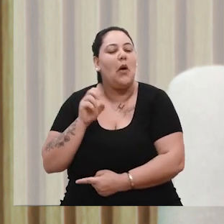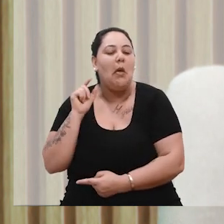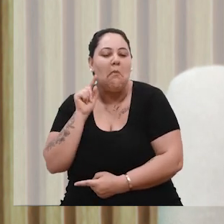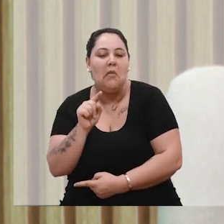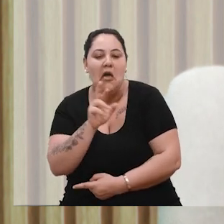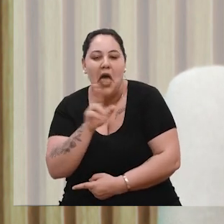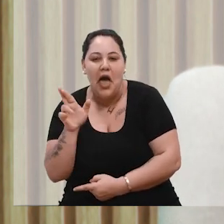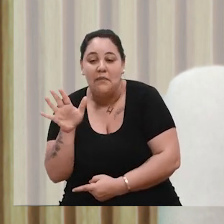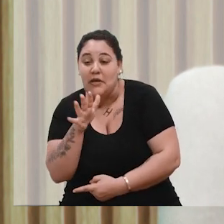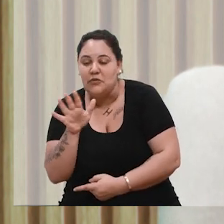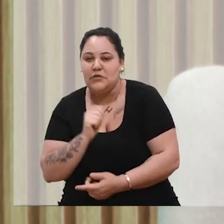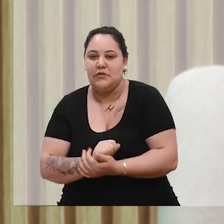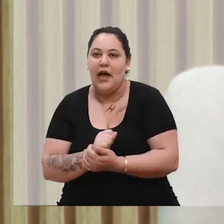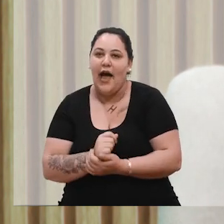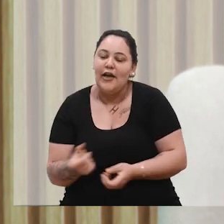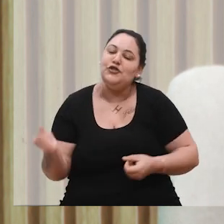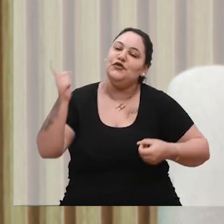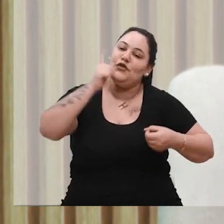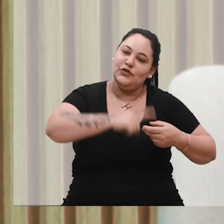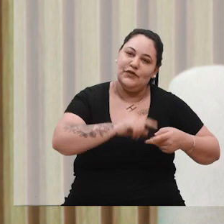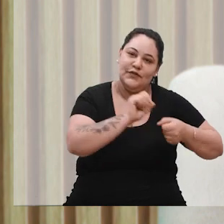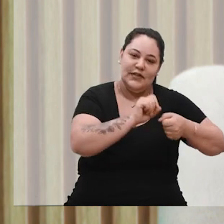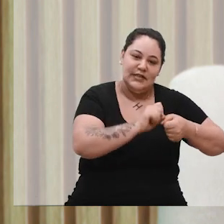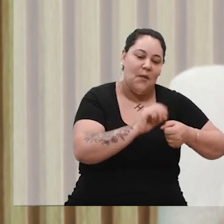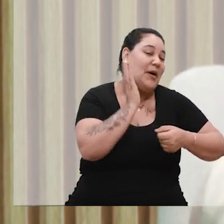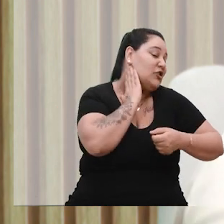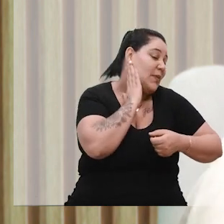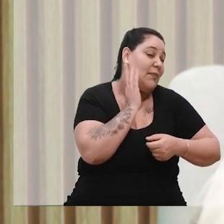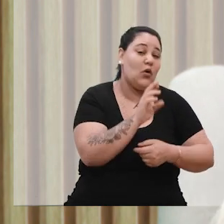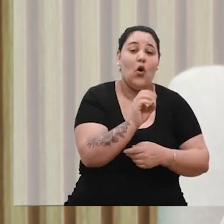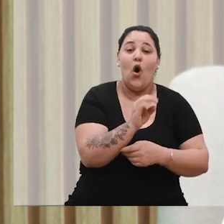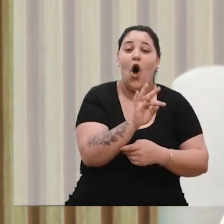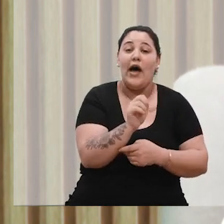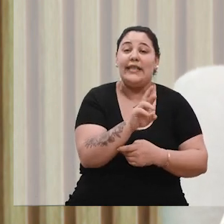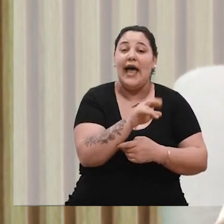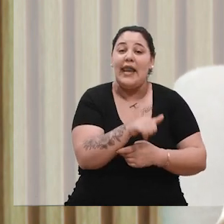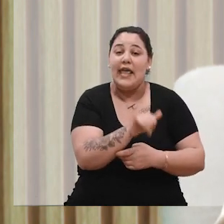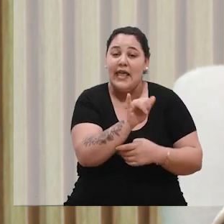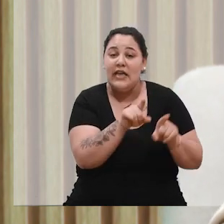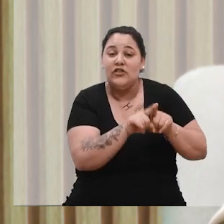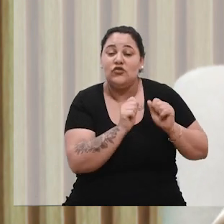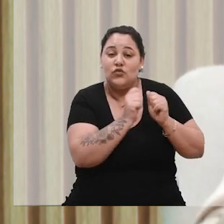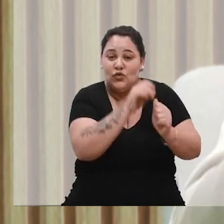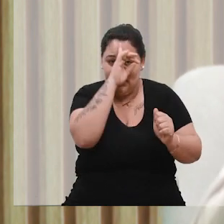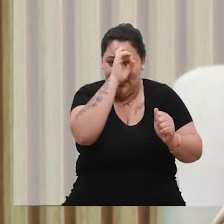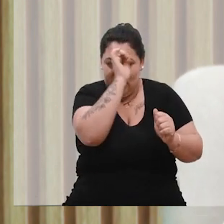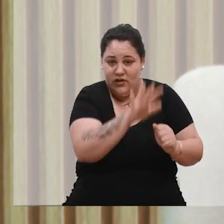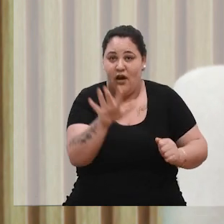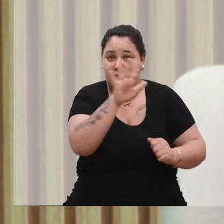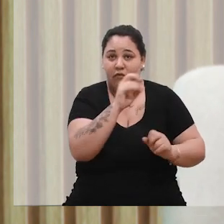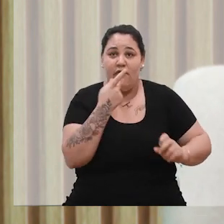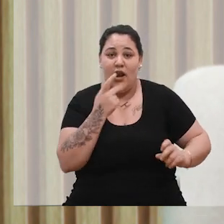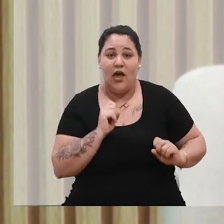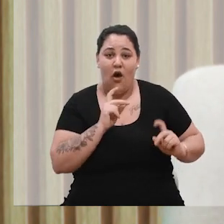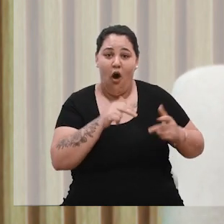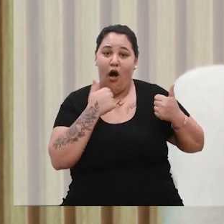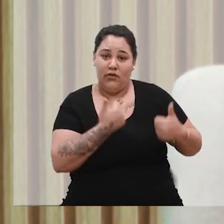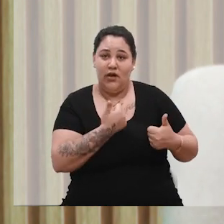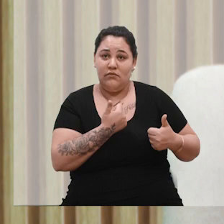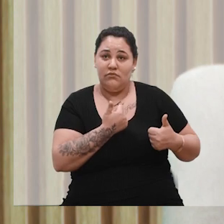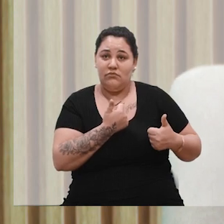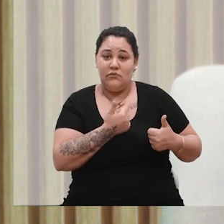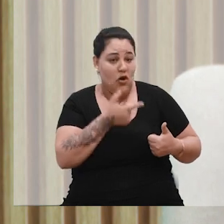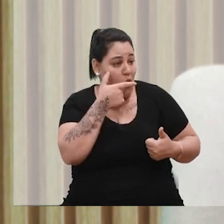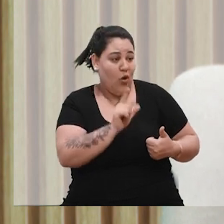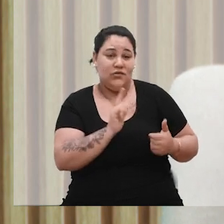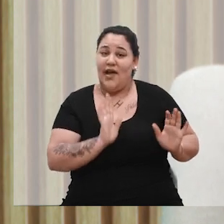menos, e aí fomos fazer essa conversa com o Rotary, né, iniciada pelo Hospital Geral, e o Rotary disse: ok, a gente